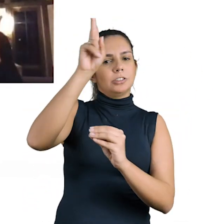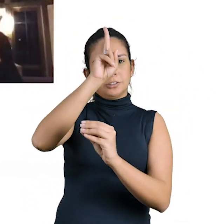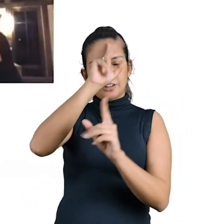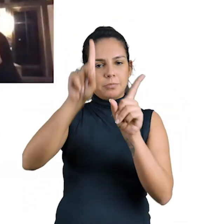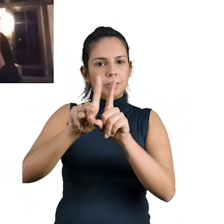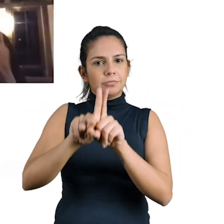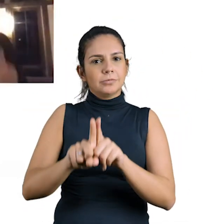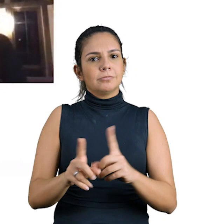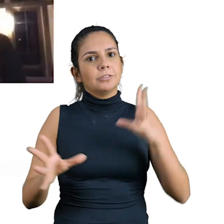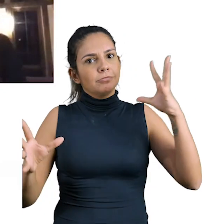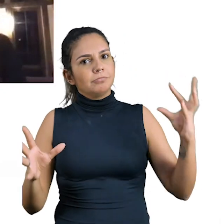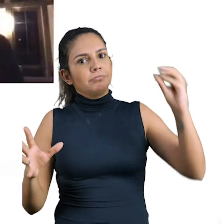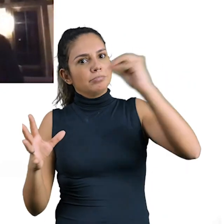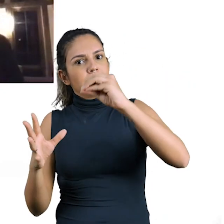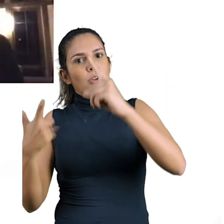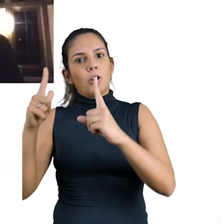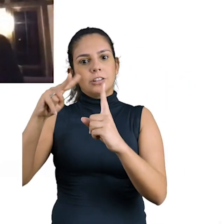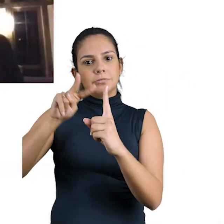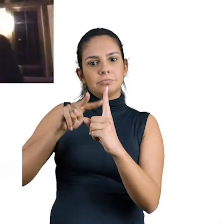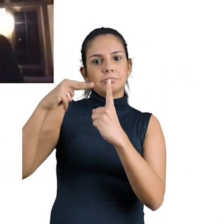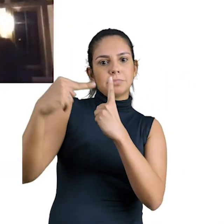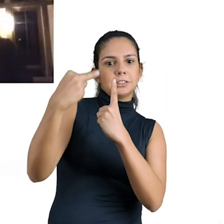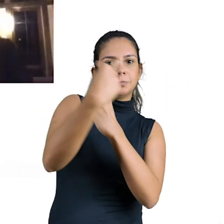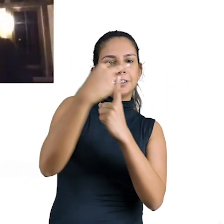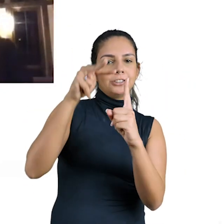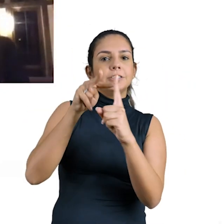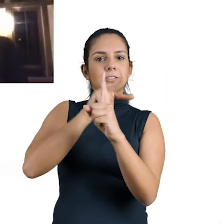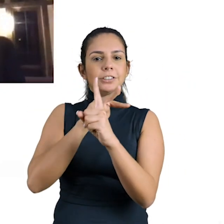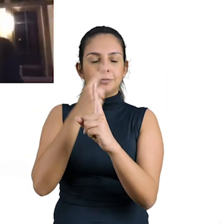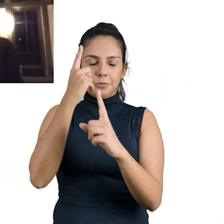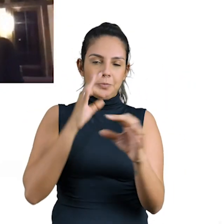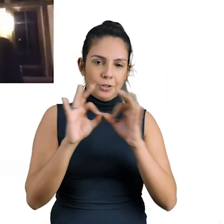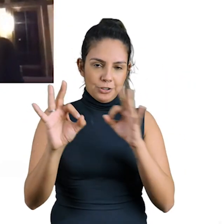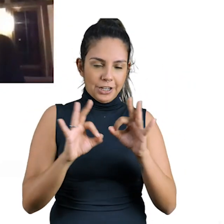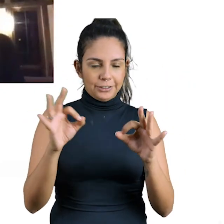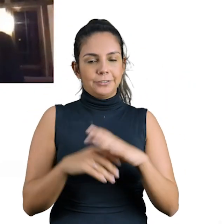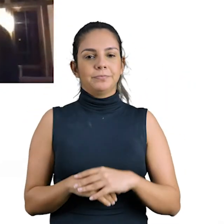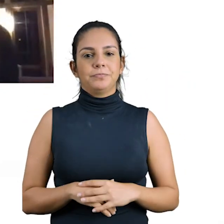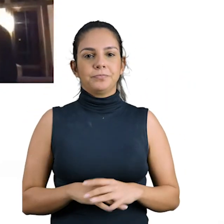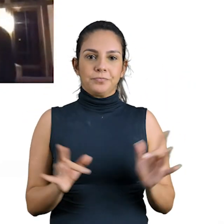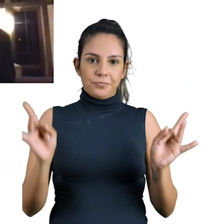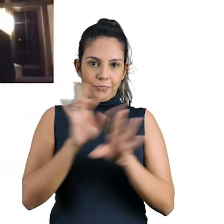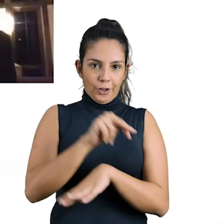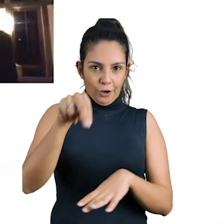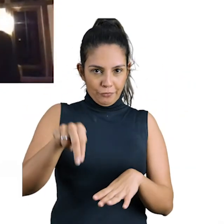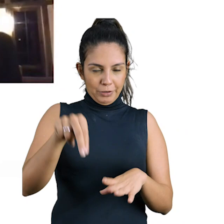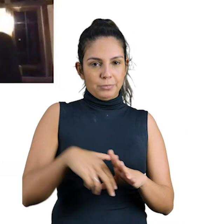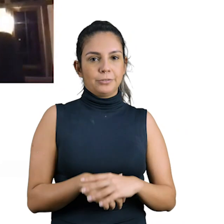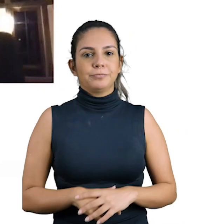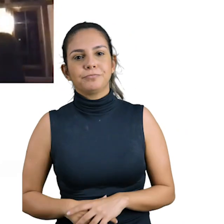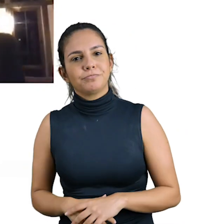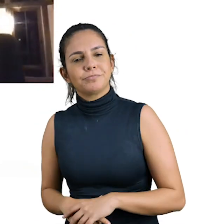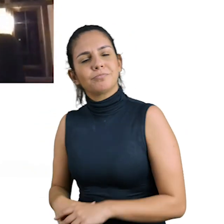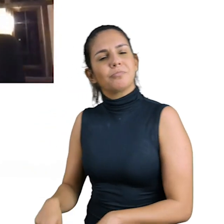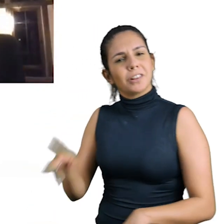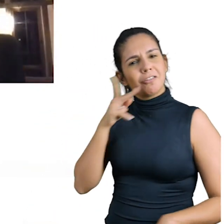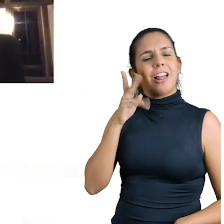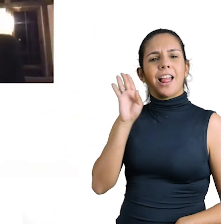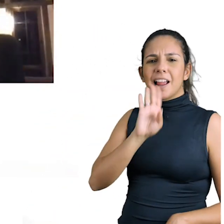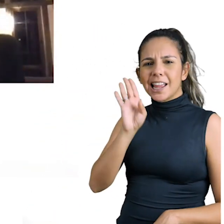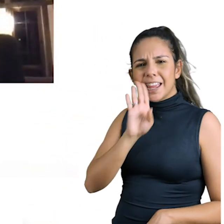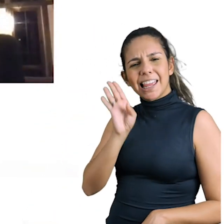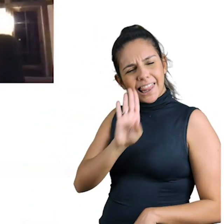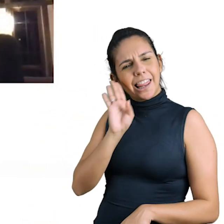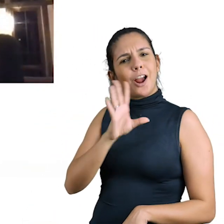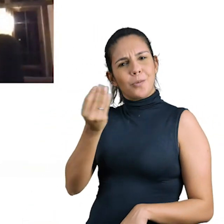e, sobretudo, outras perspectivas. Então, esse é mais ou menos o projeto que deve ficar pronto em novembro. Que legal, que legal. É